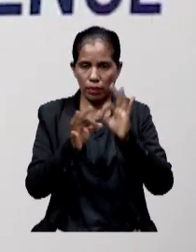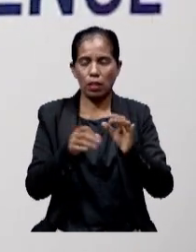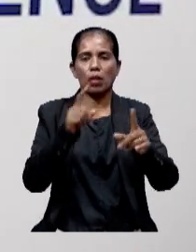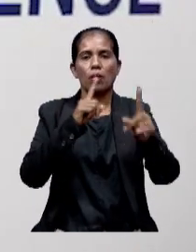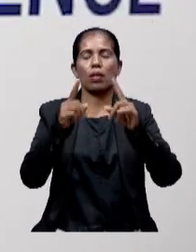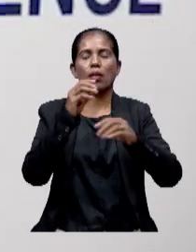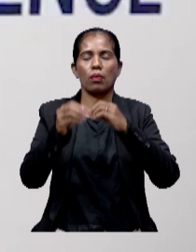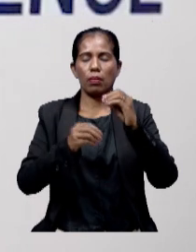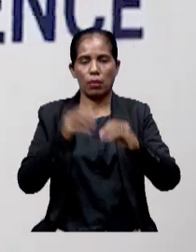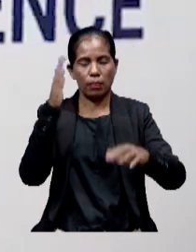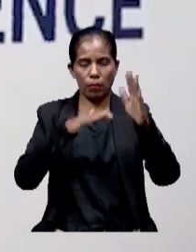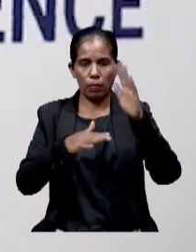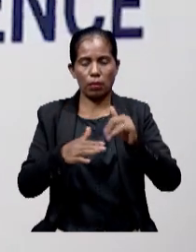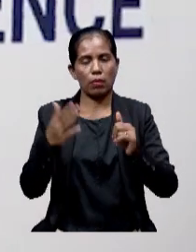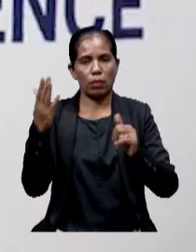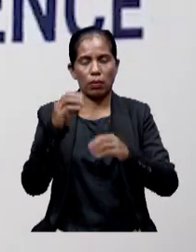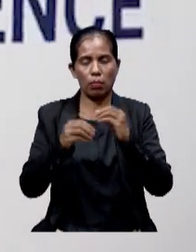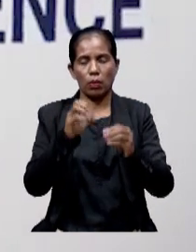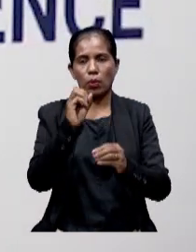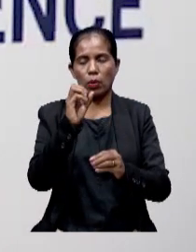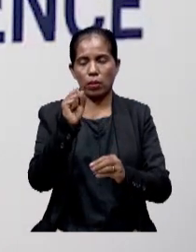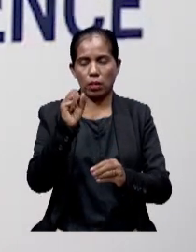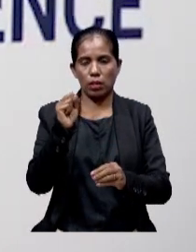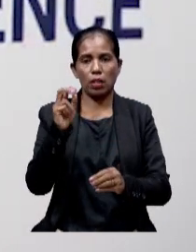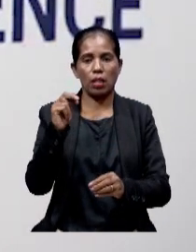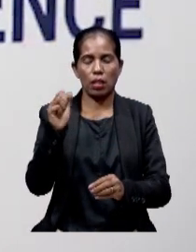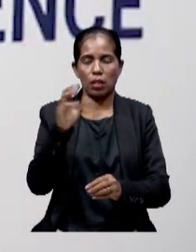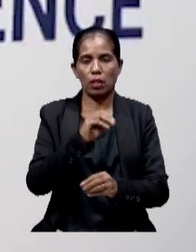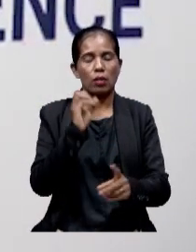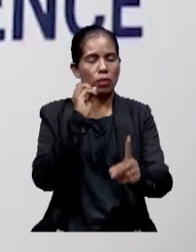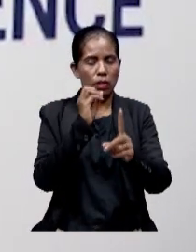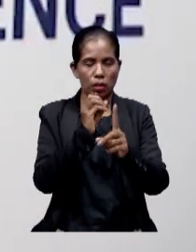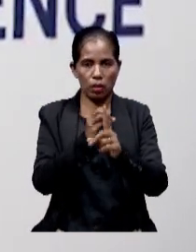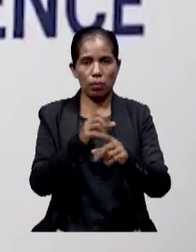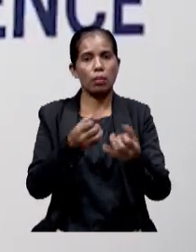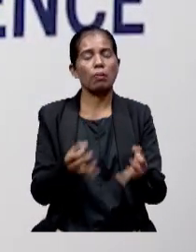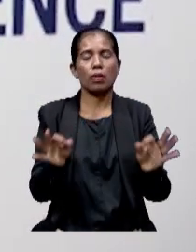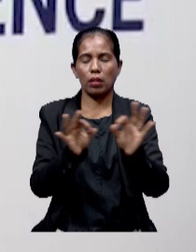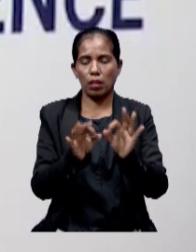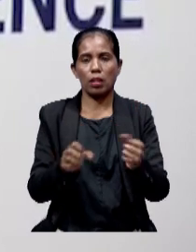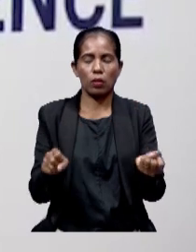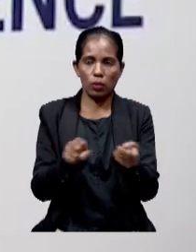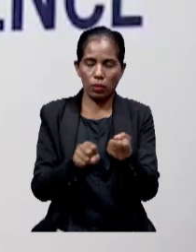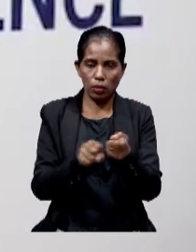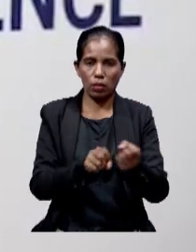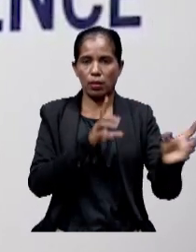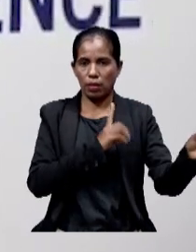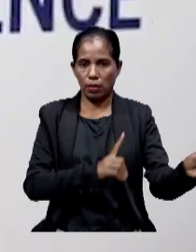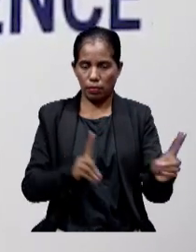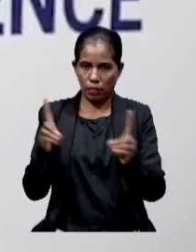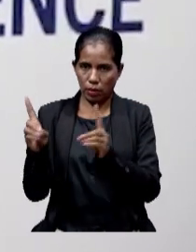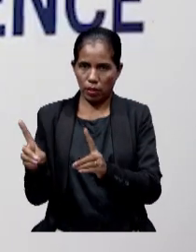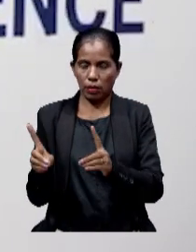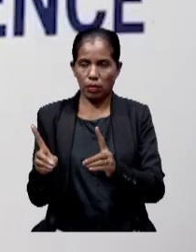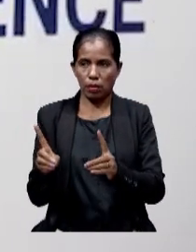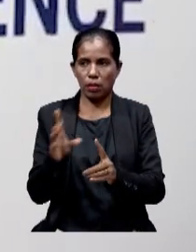há assuntos. O objetivo importante é ser com essa conferência, né? A tu suporta a implementação